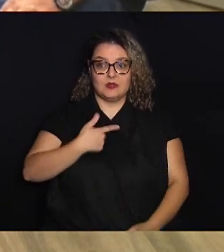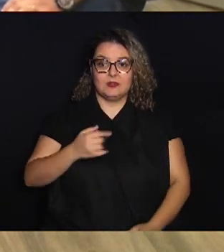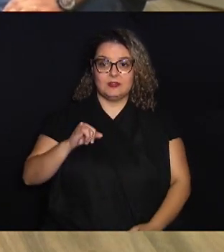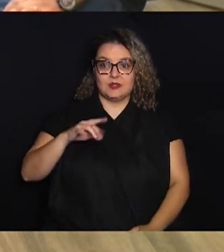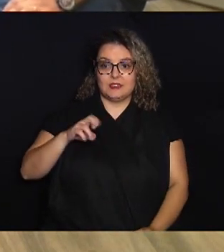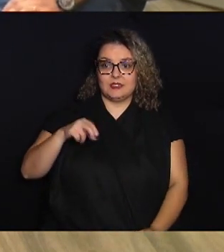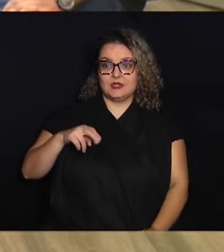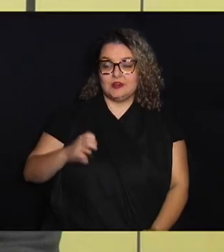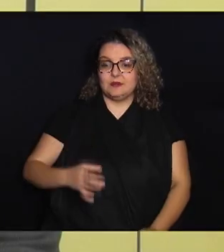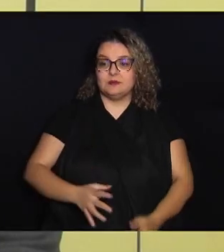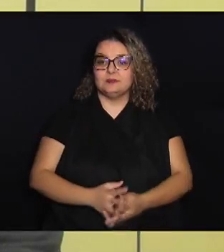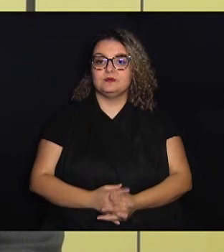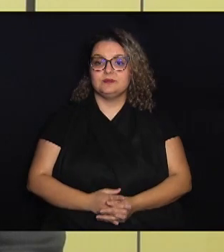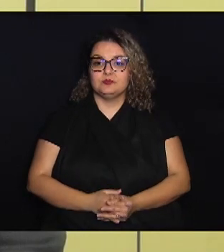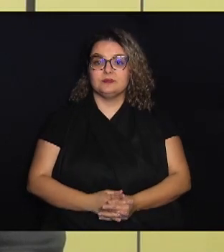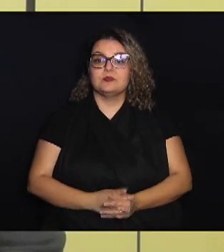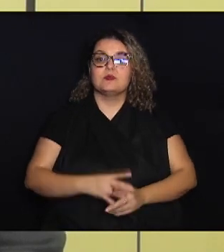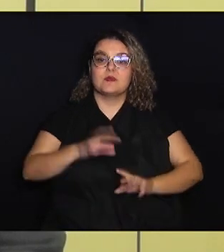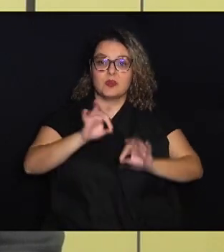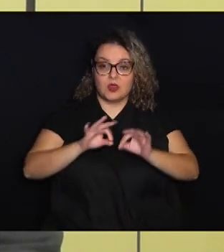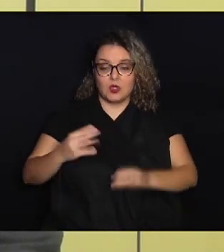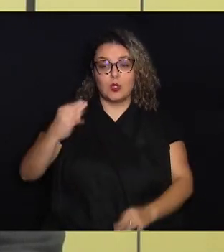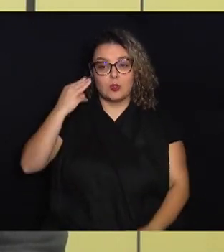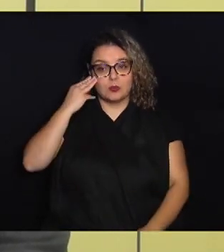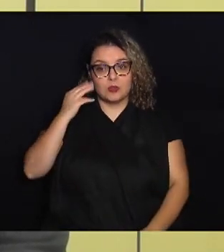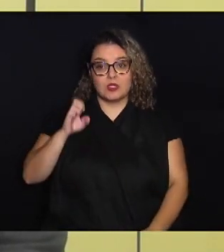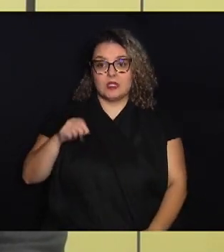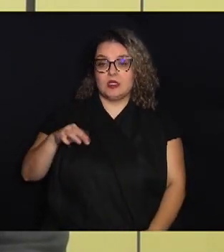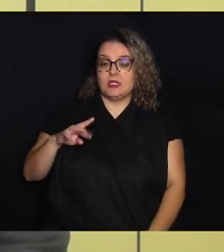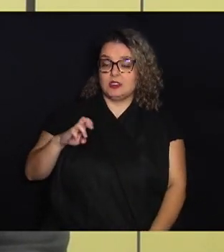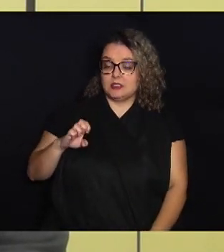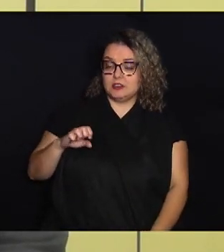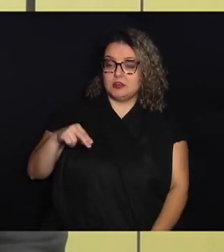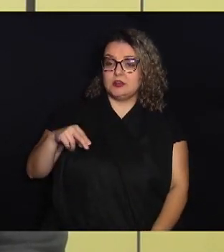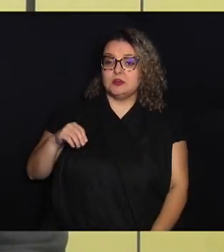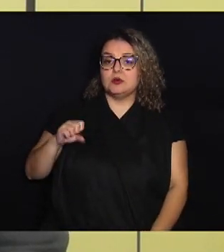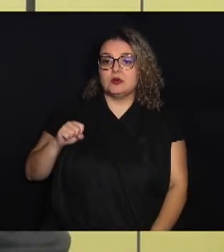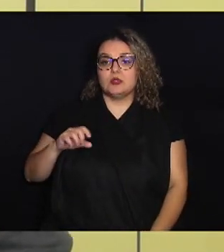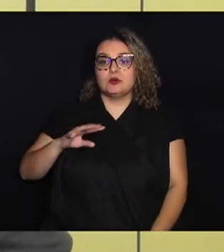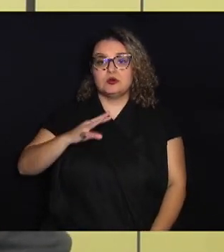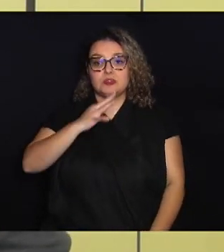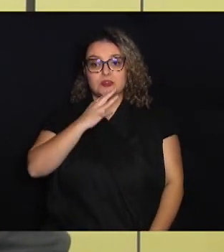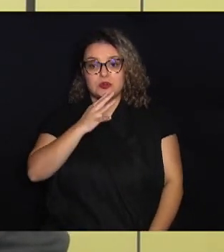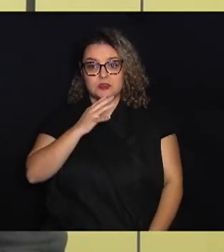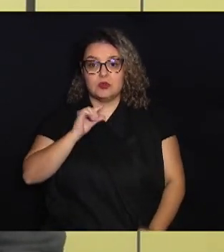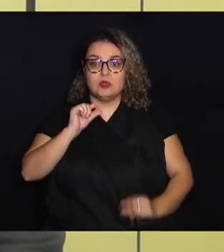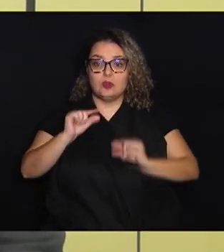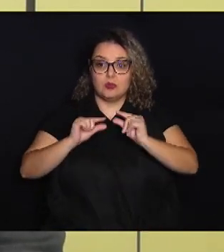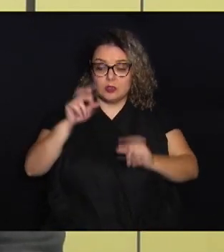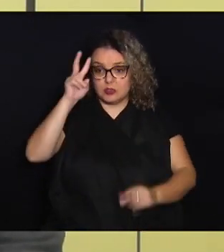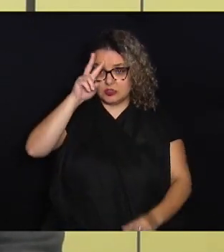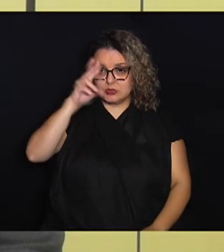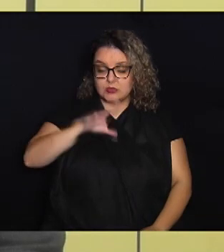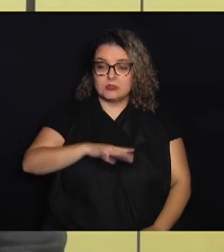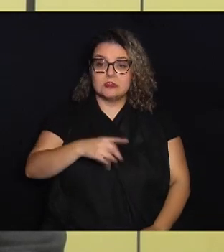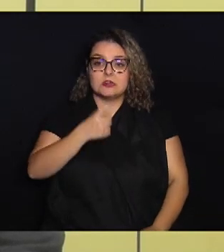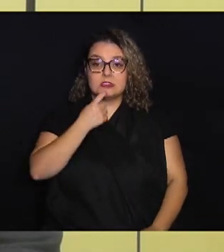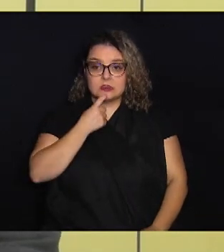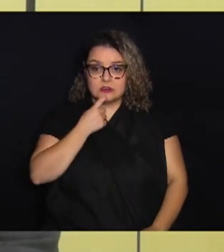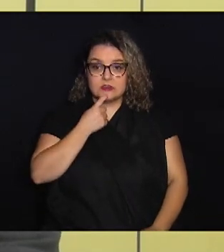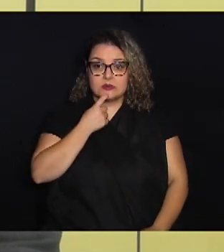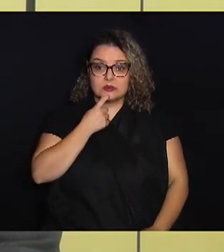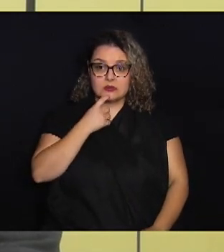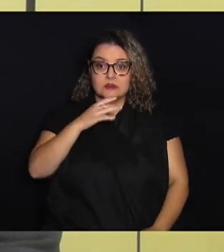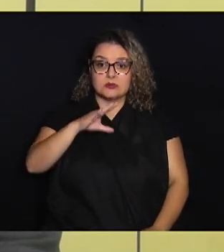Irene. Agora a gente está aí com o projeto Memórias Entre Nós, que é uma forma de conhecer um pouco da história da cidade de Campinas, da